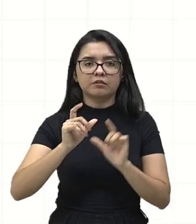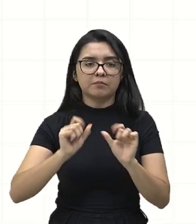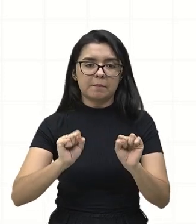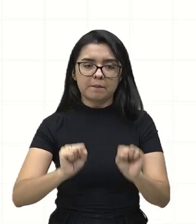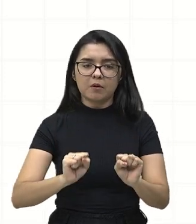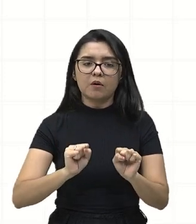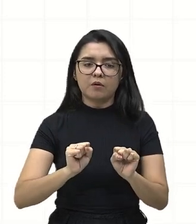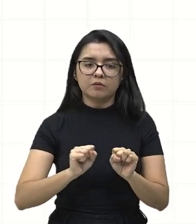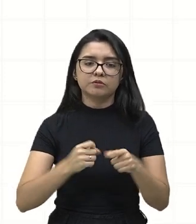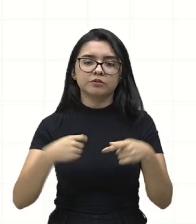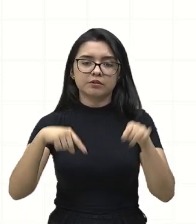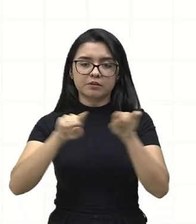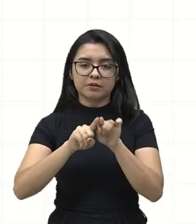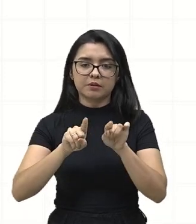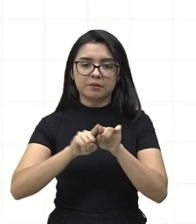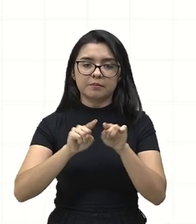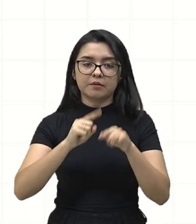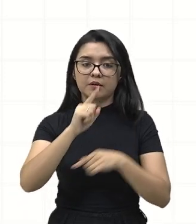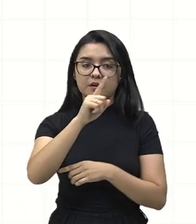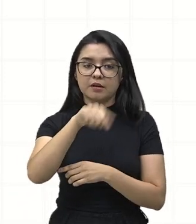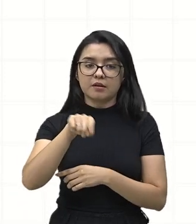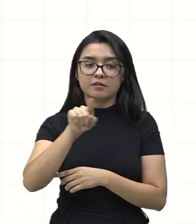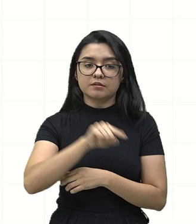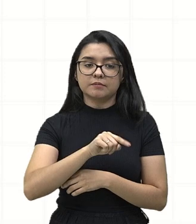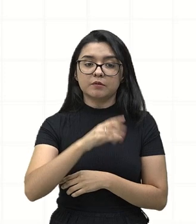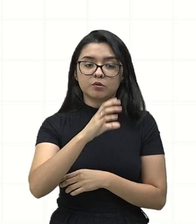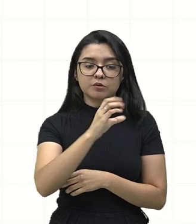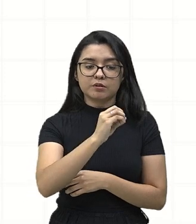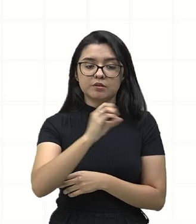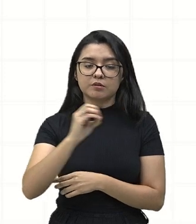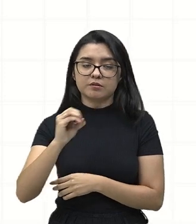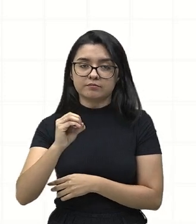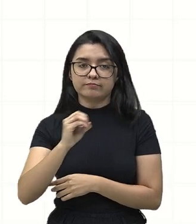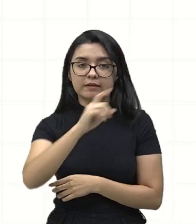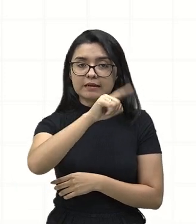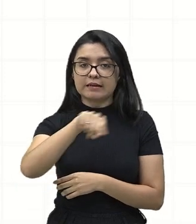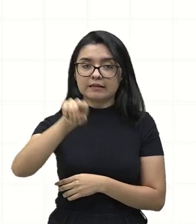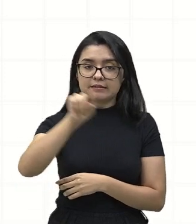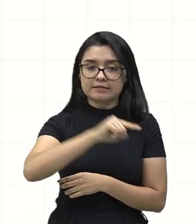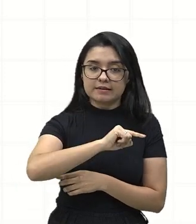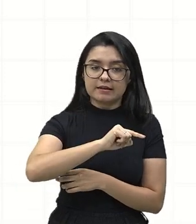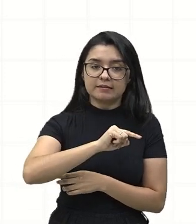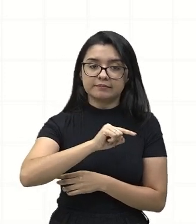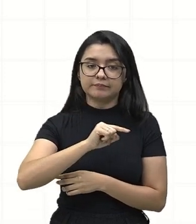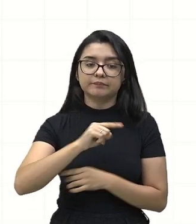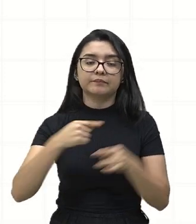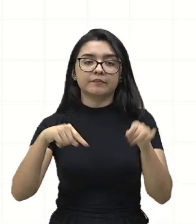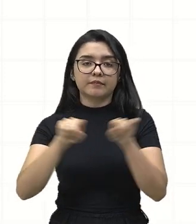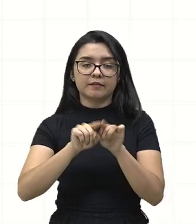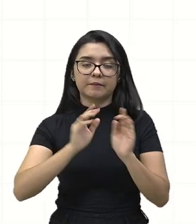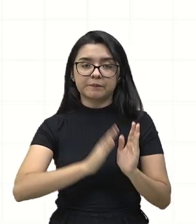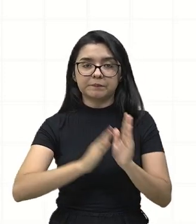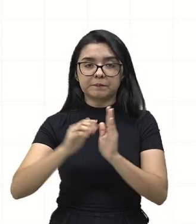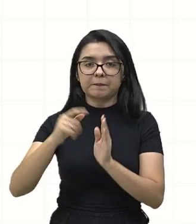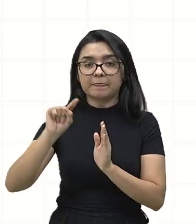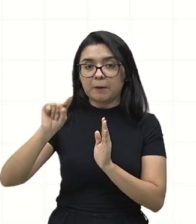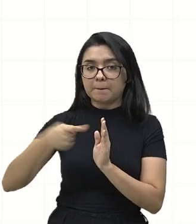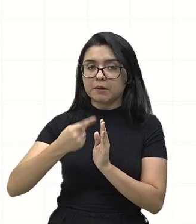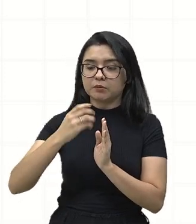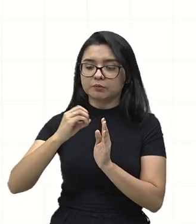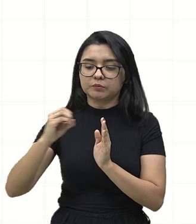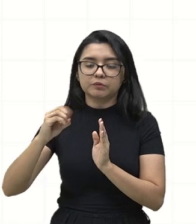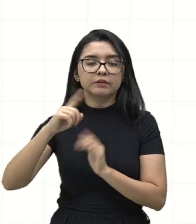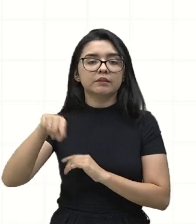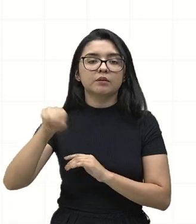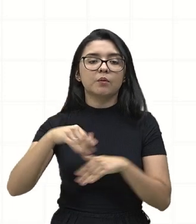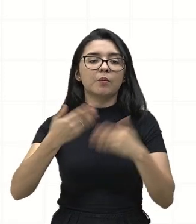dá para fazer. Cancela os 3 zeros do 71.000 com os 3 zeros do 1.000. E qual vai